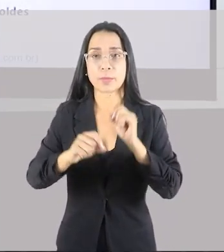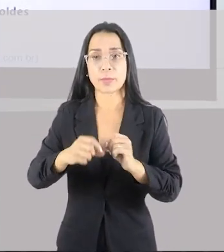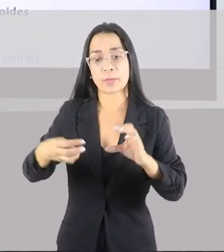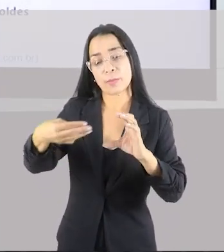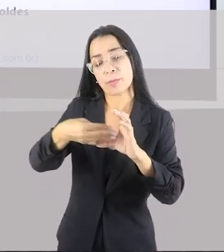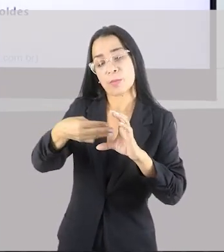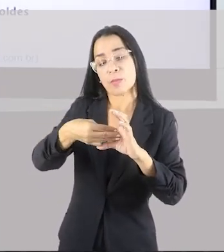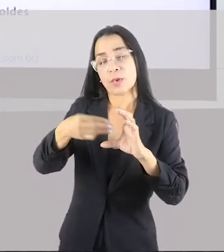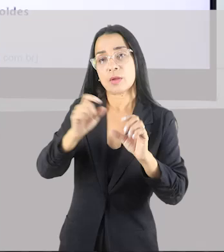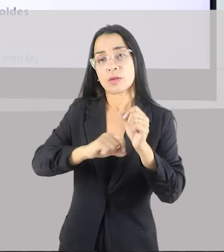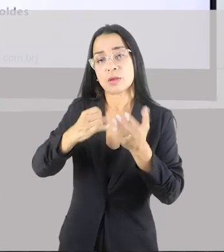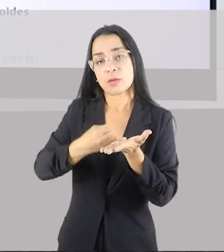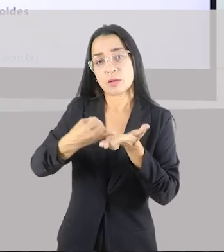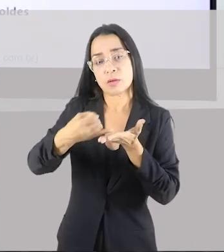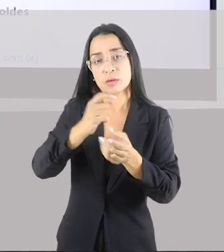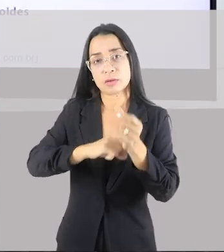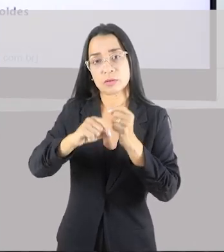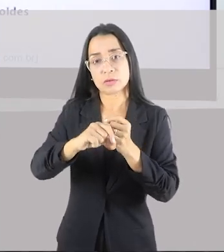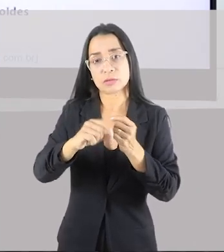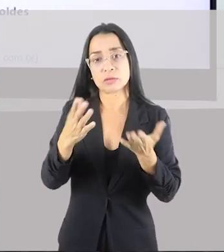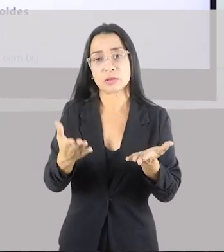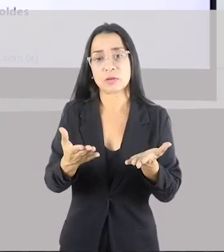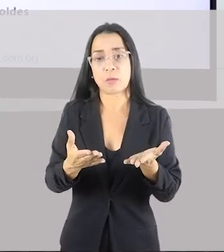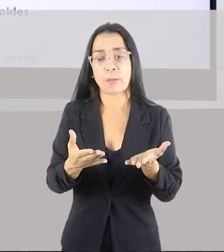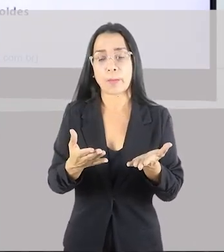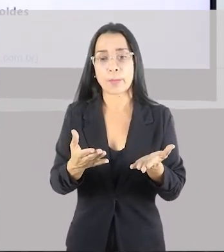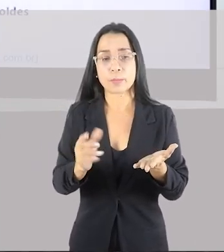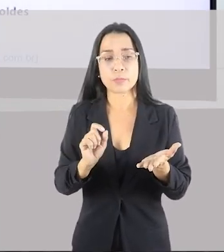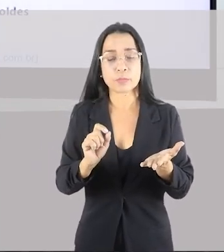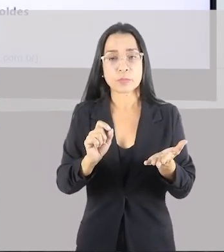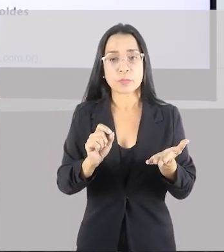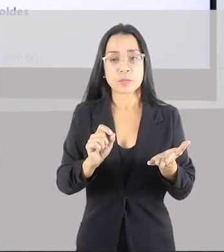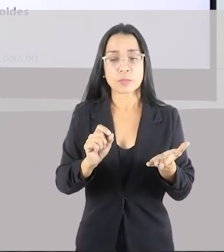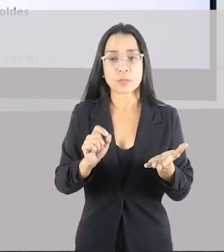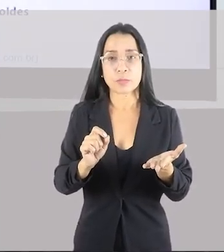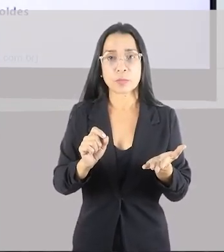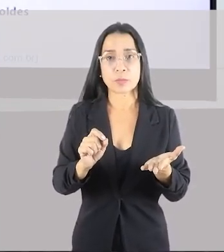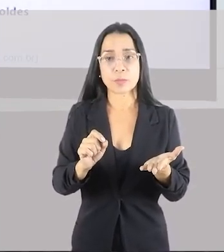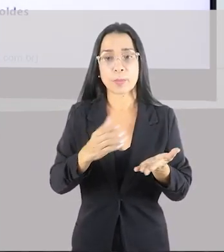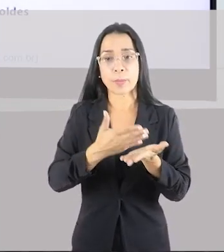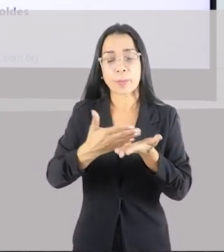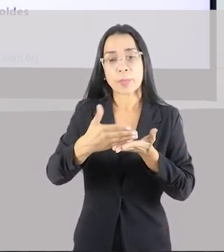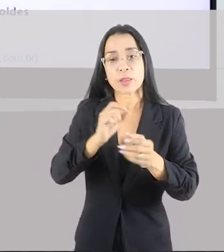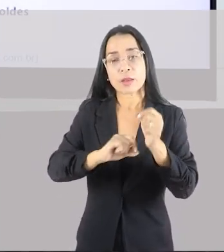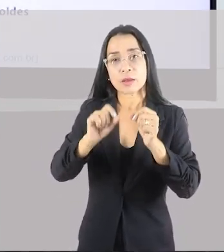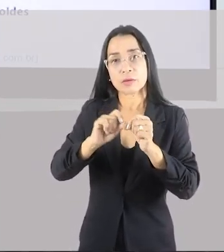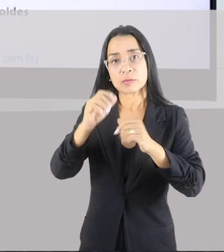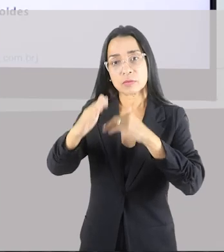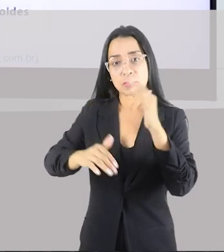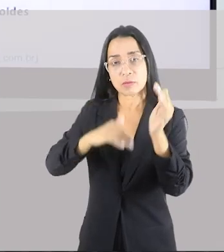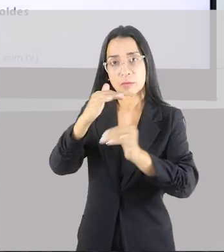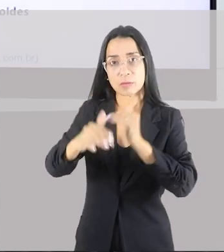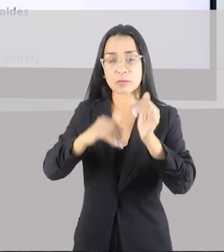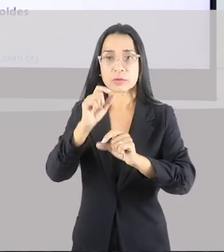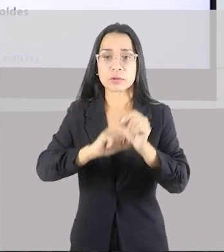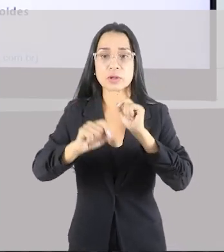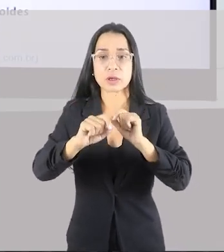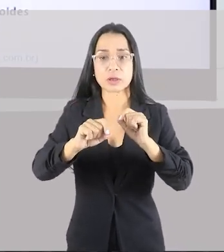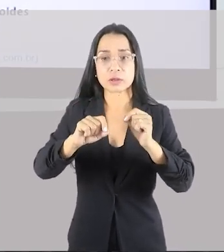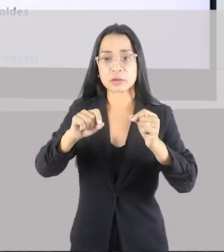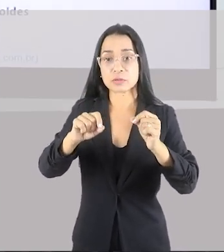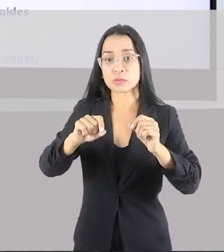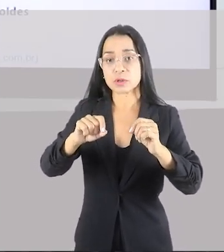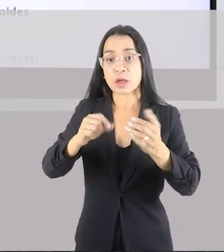célula inicial, né, essa célula germinativa. Essa célula, ela vai começar a fazer um processo de